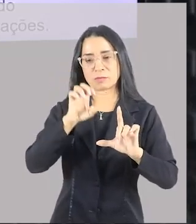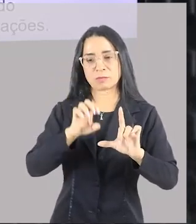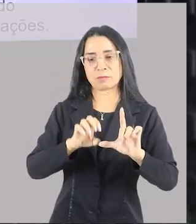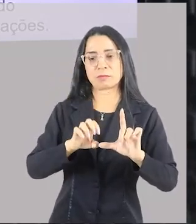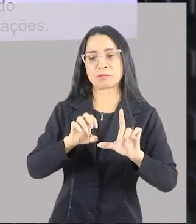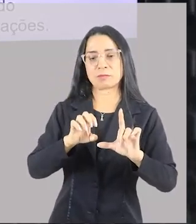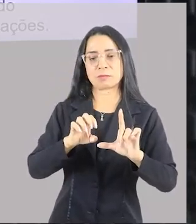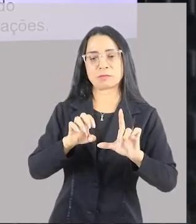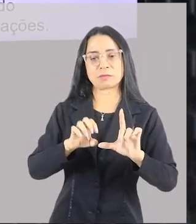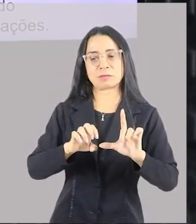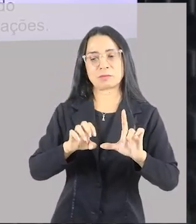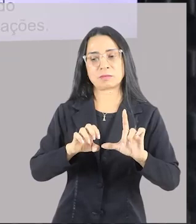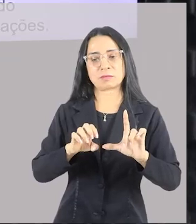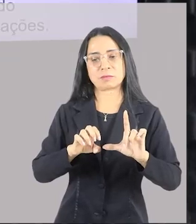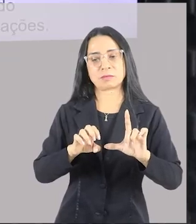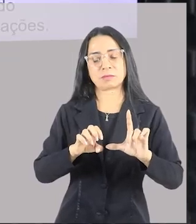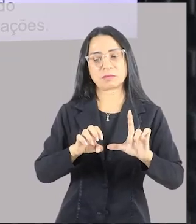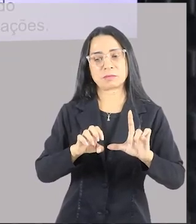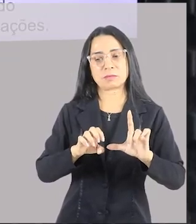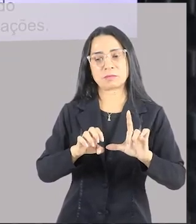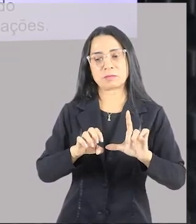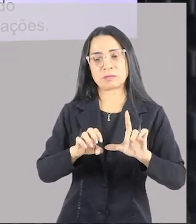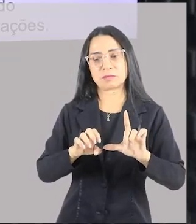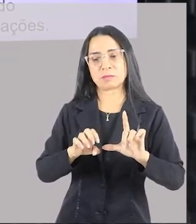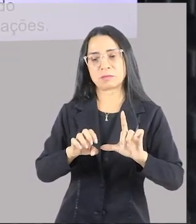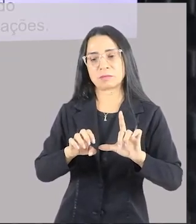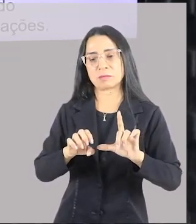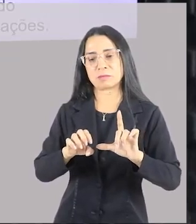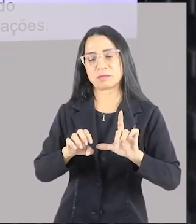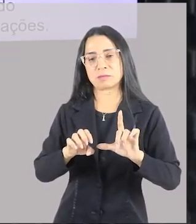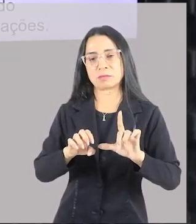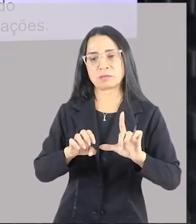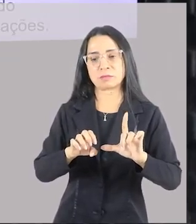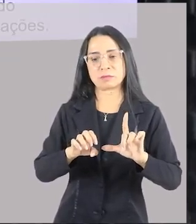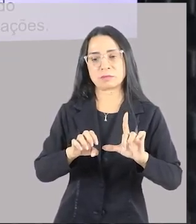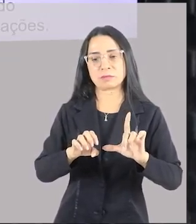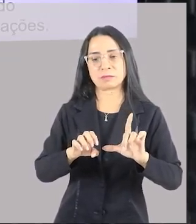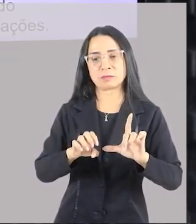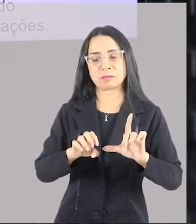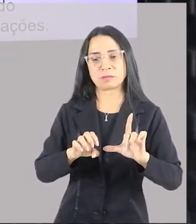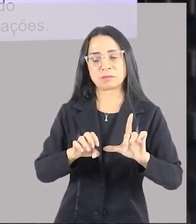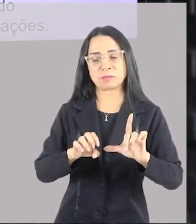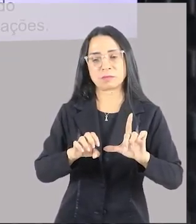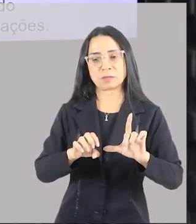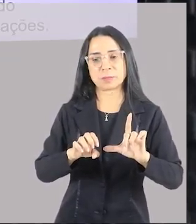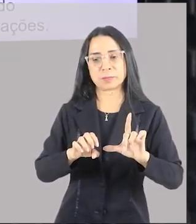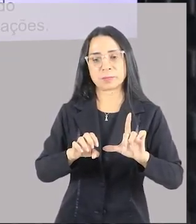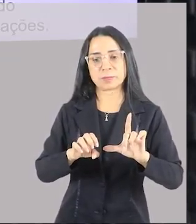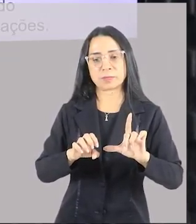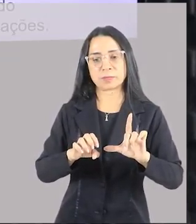podendo contestá-lo somente se perceber a má-fé nas deliberações.